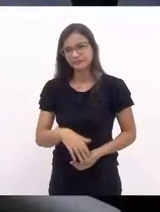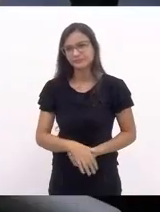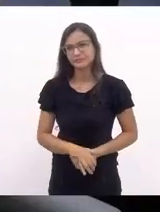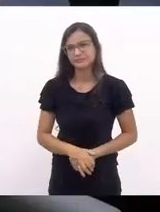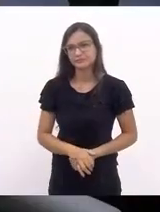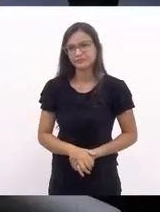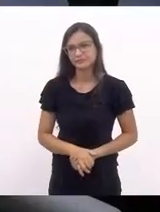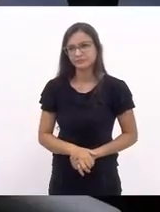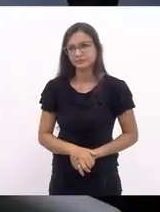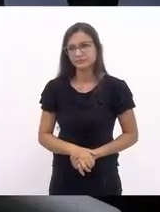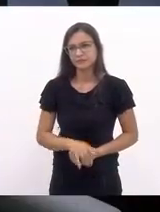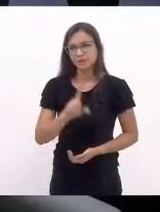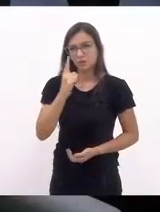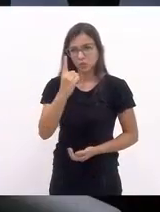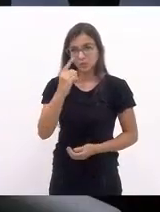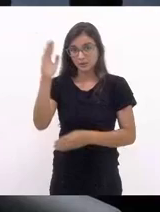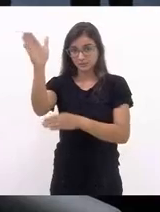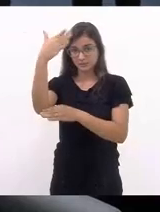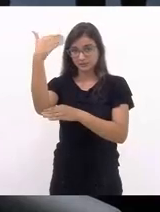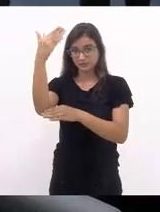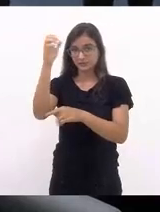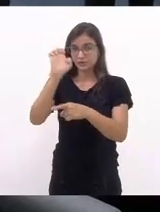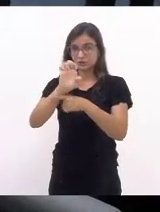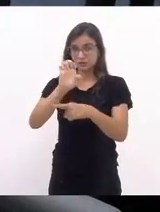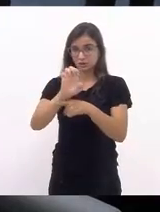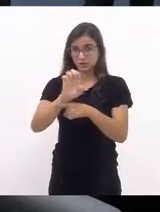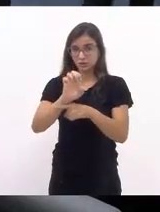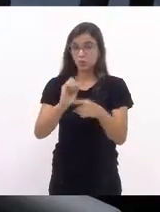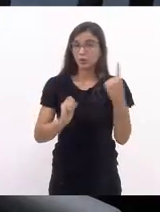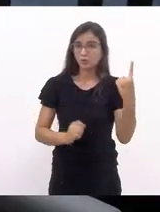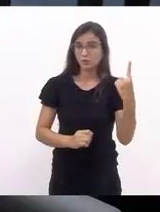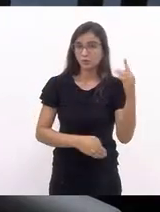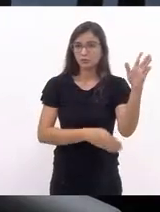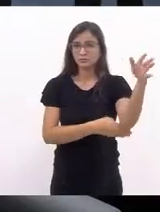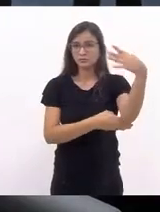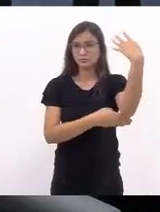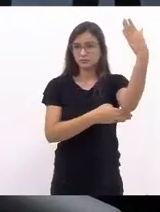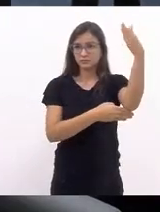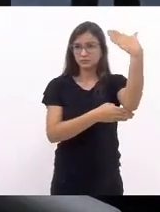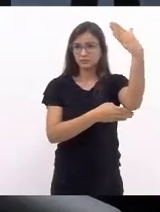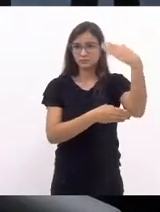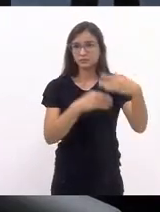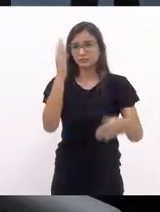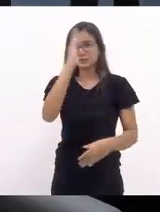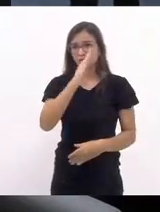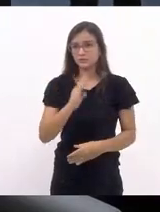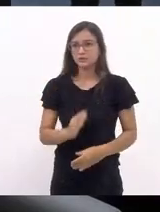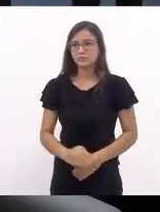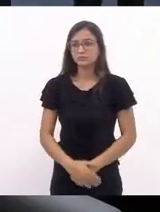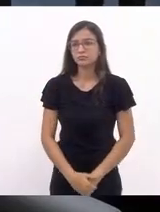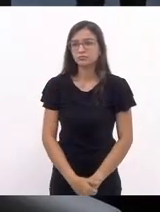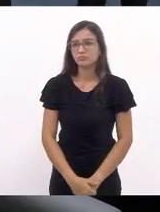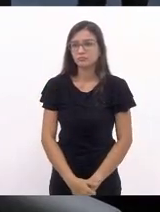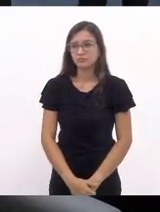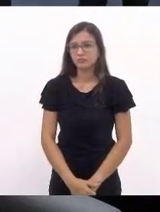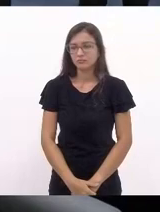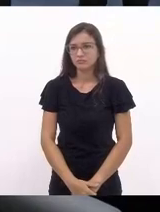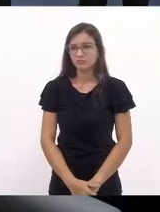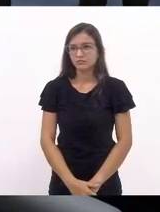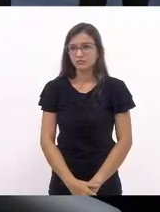uma para ficar na bandeira do estado e uma para ficar a bandeira do Brasil por favor